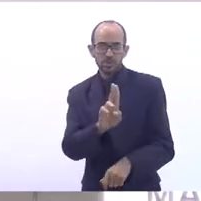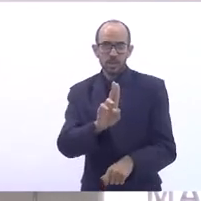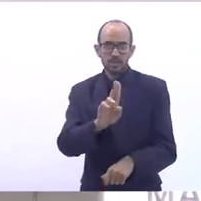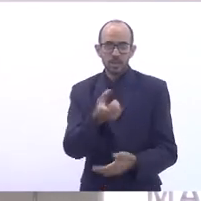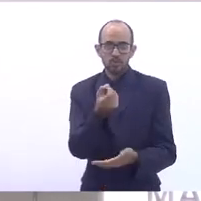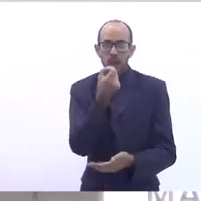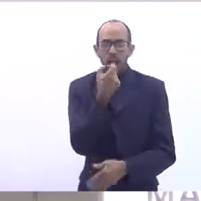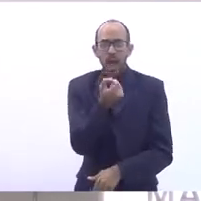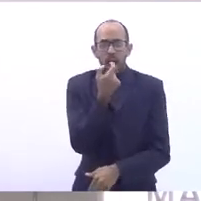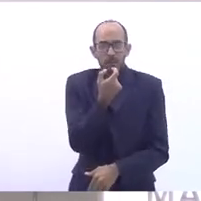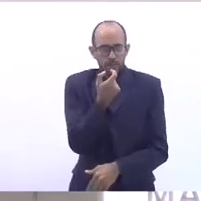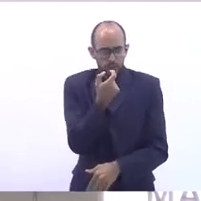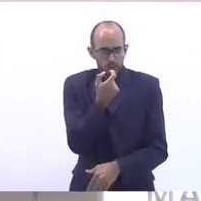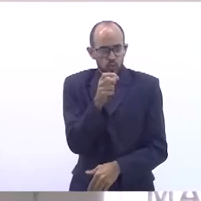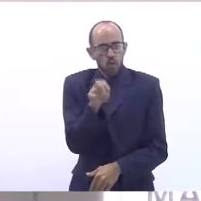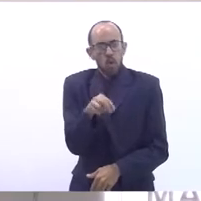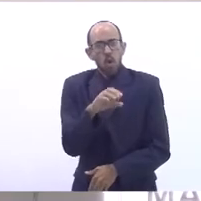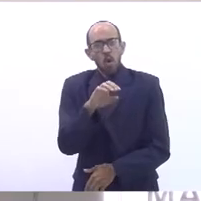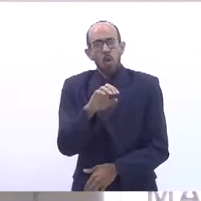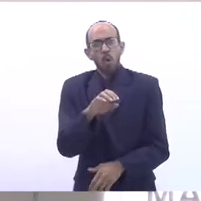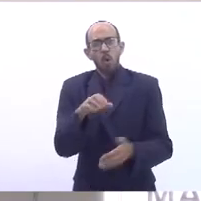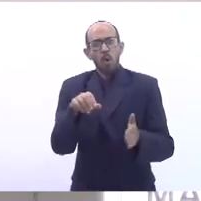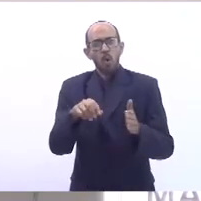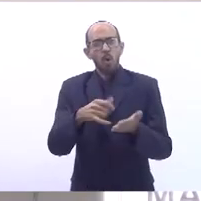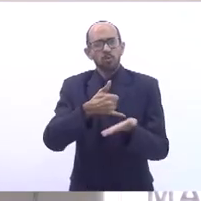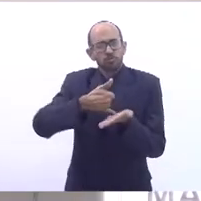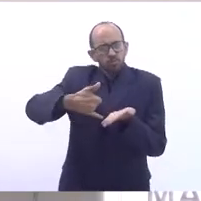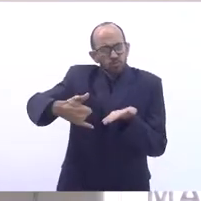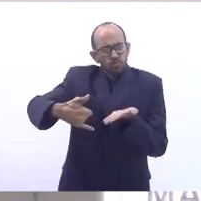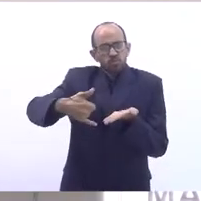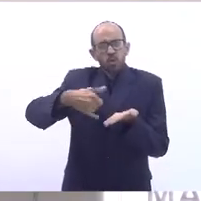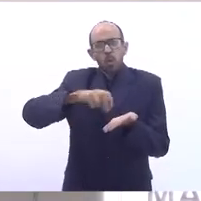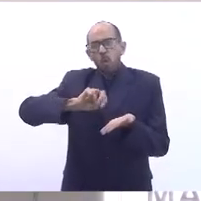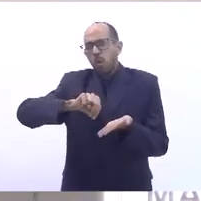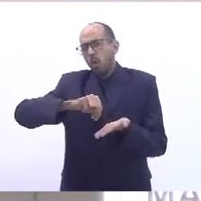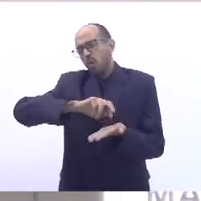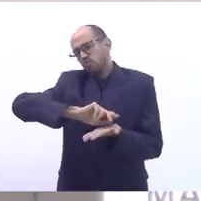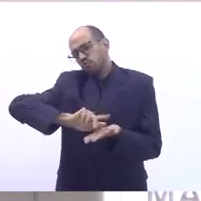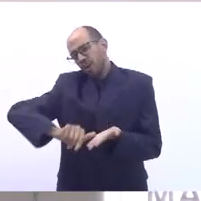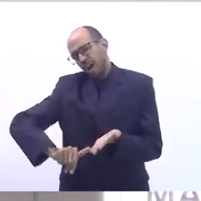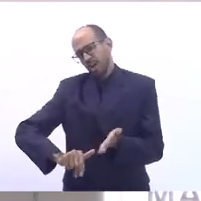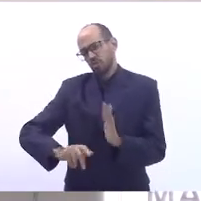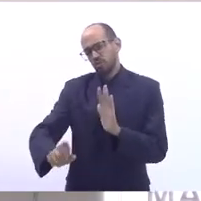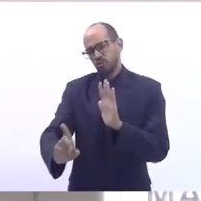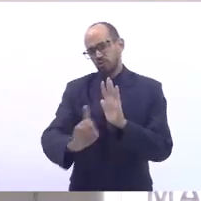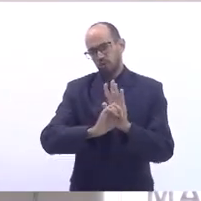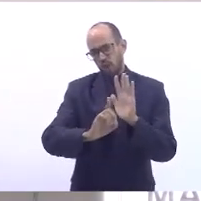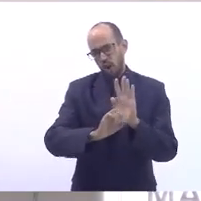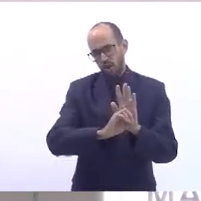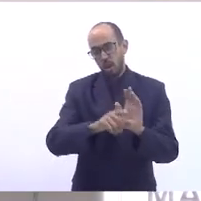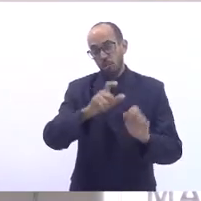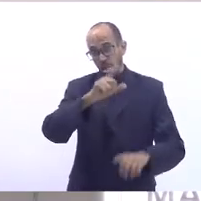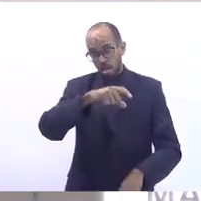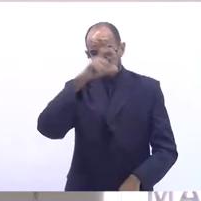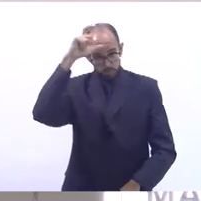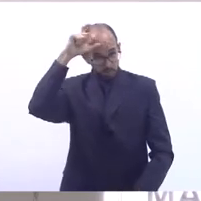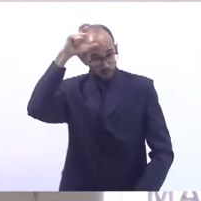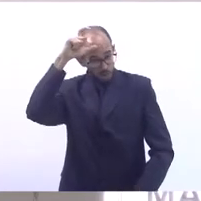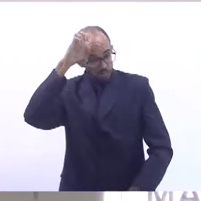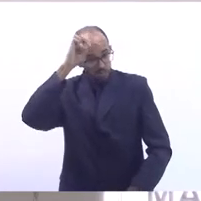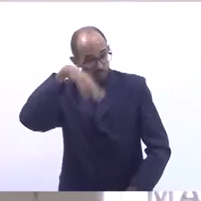psicotrópicos seja crack seja cocaína seja heroína seja o que for pode ser demonizado pode